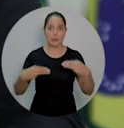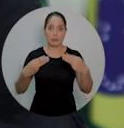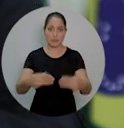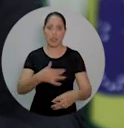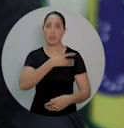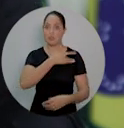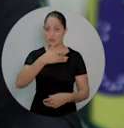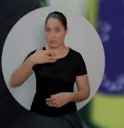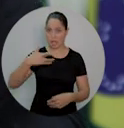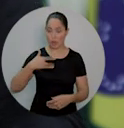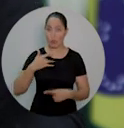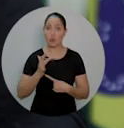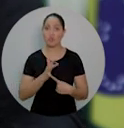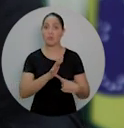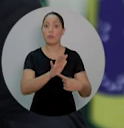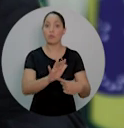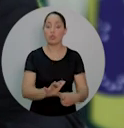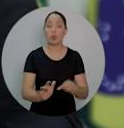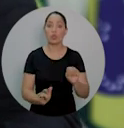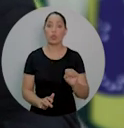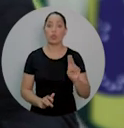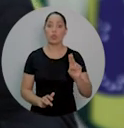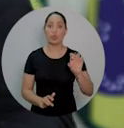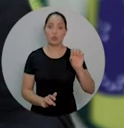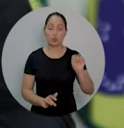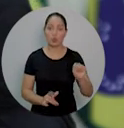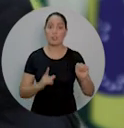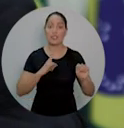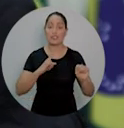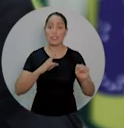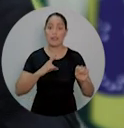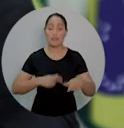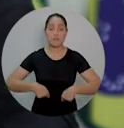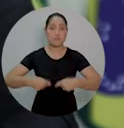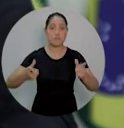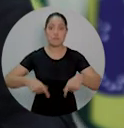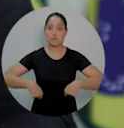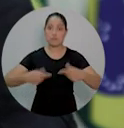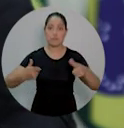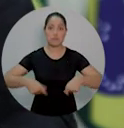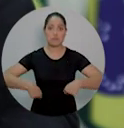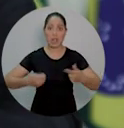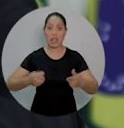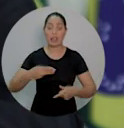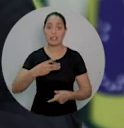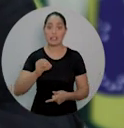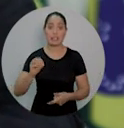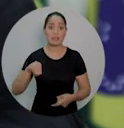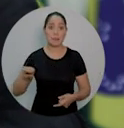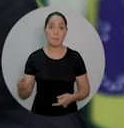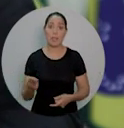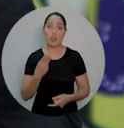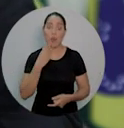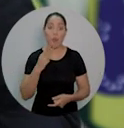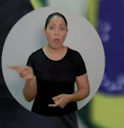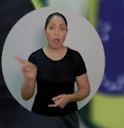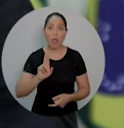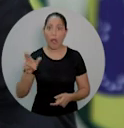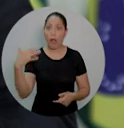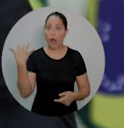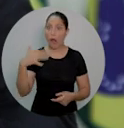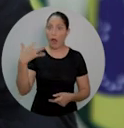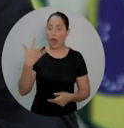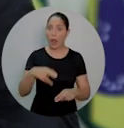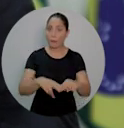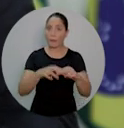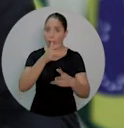SUS teve o gasto de 253 milhões de reais com internações de acidentados. O que chama a atenção é que grande